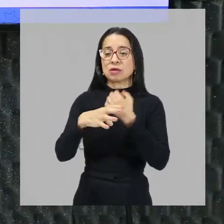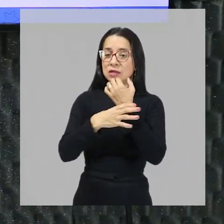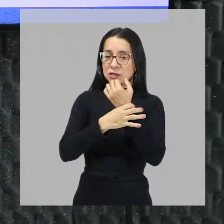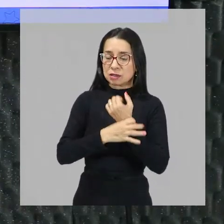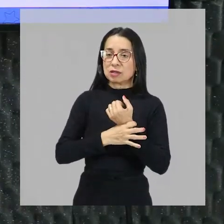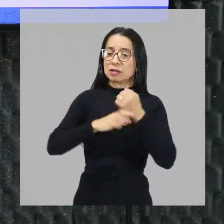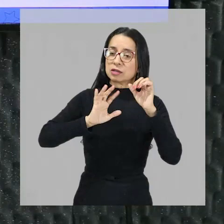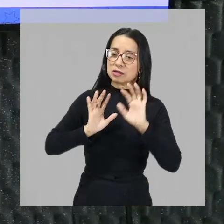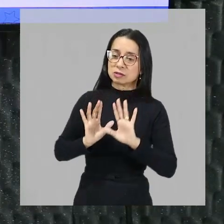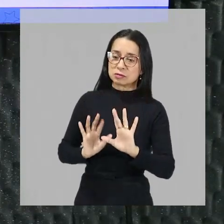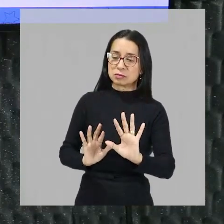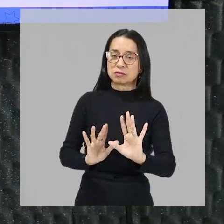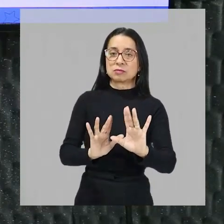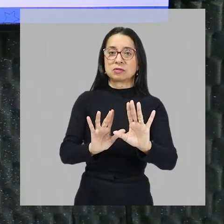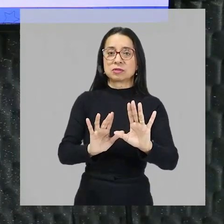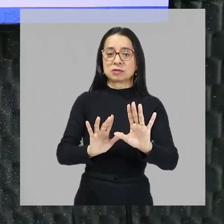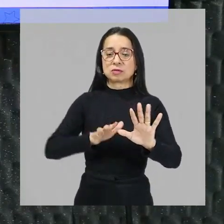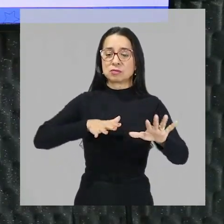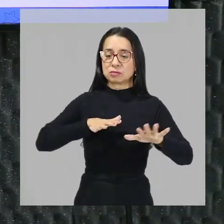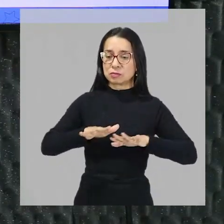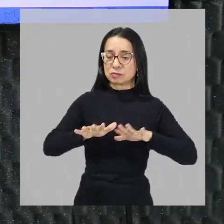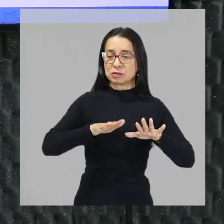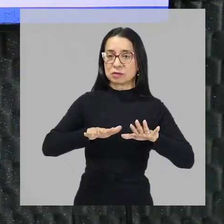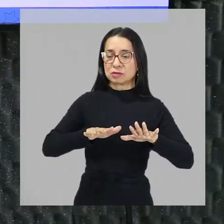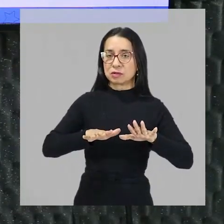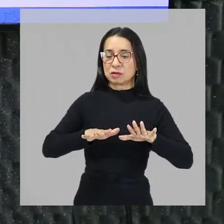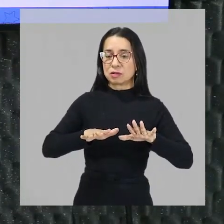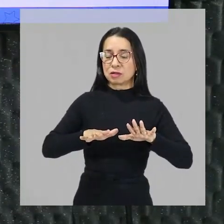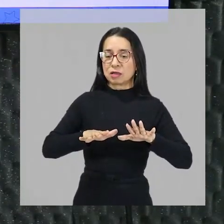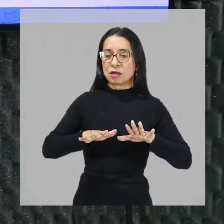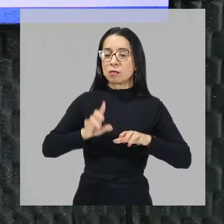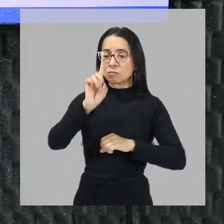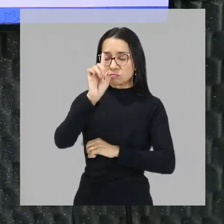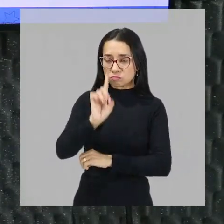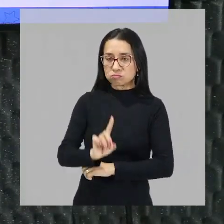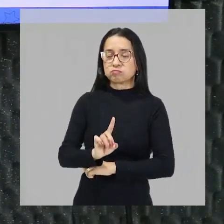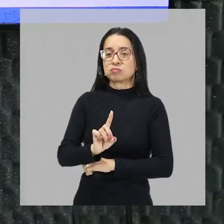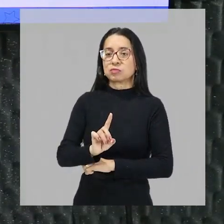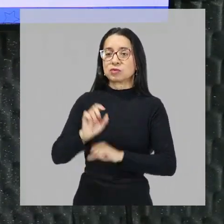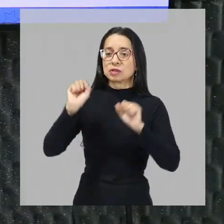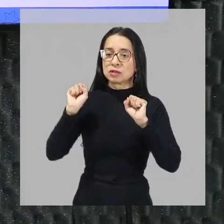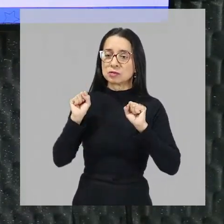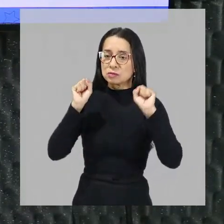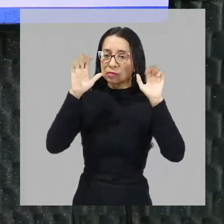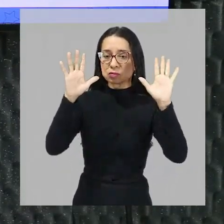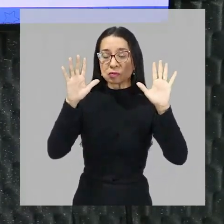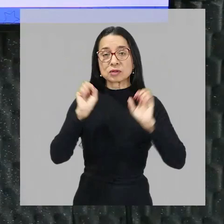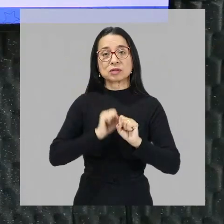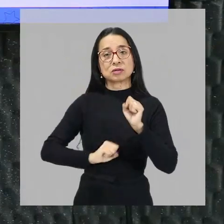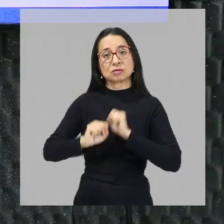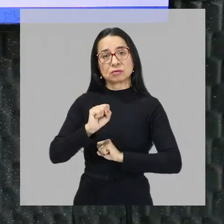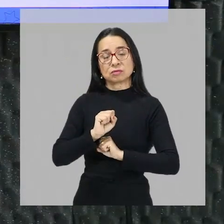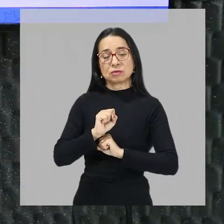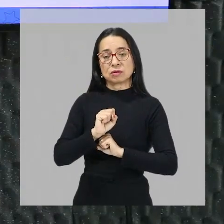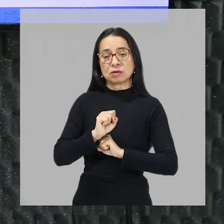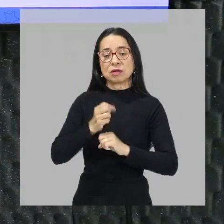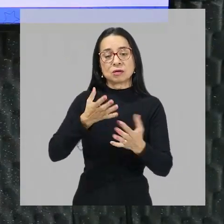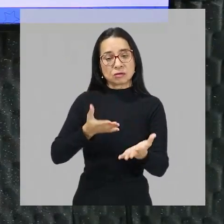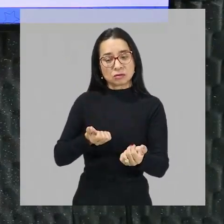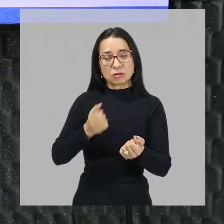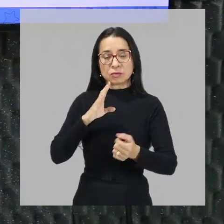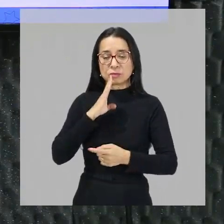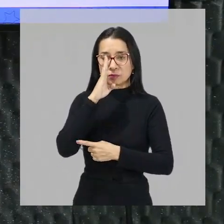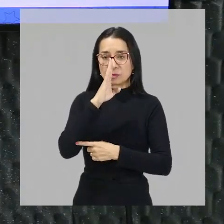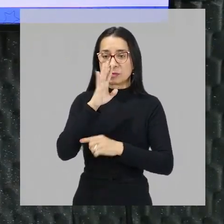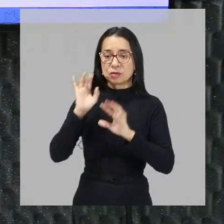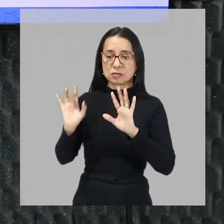mobilizações, que garante o direito de protesto dos cidadãos, e esses jovens, principalmente, eles